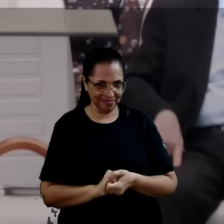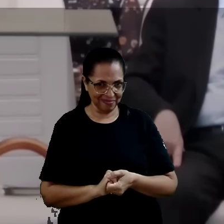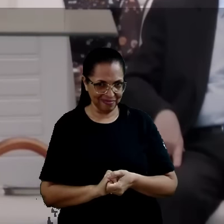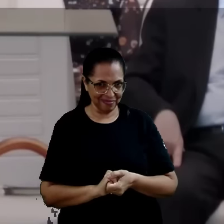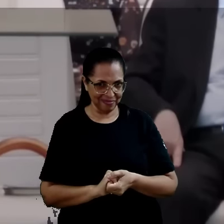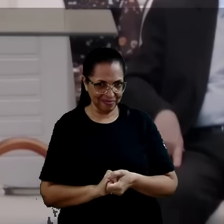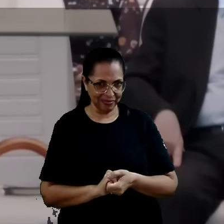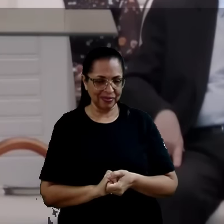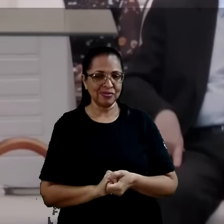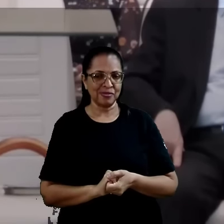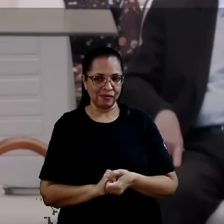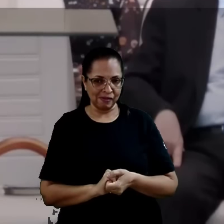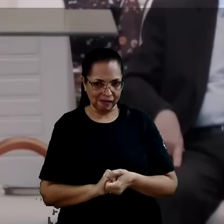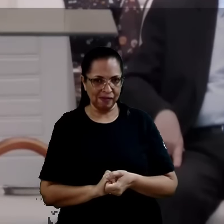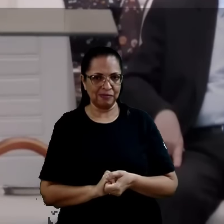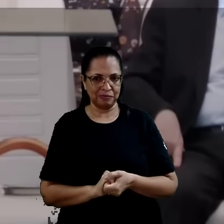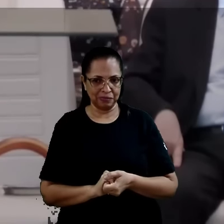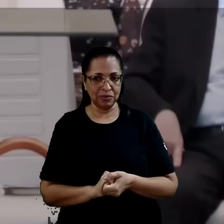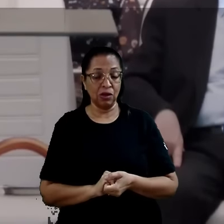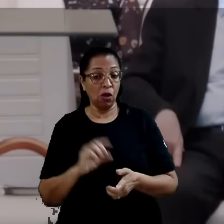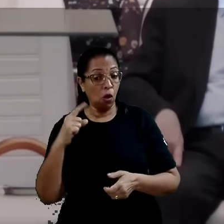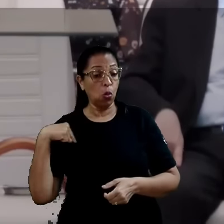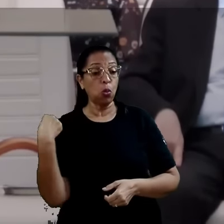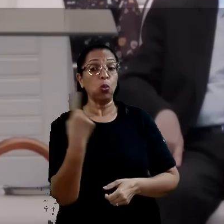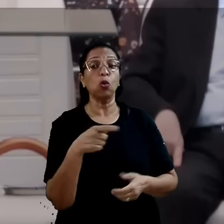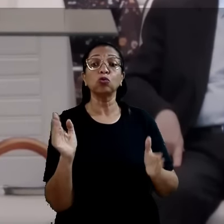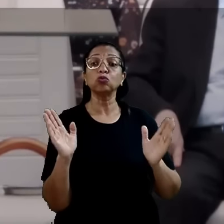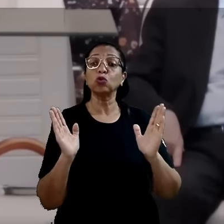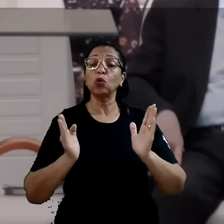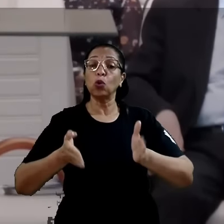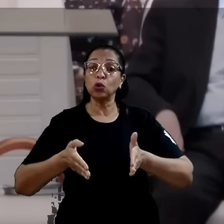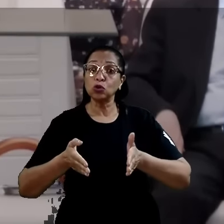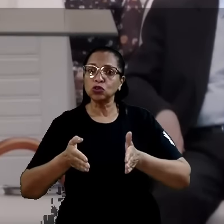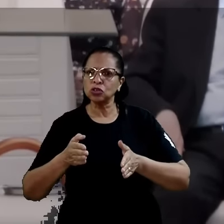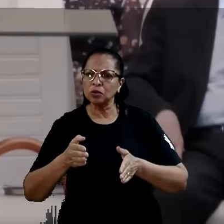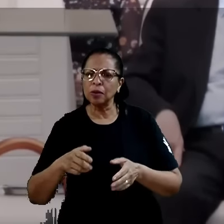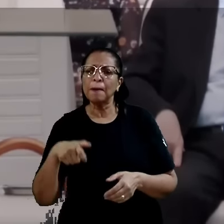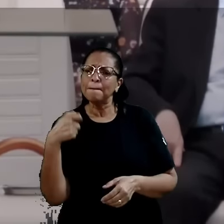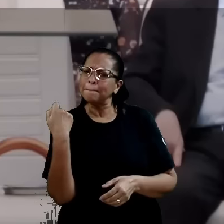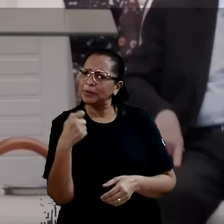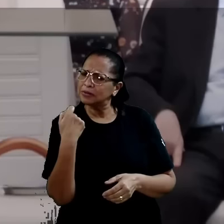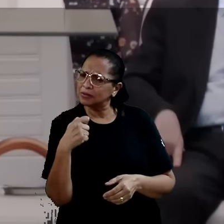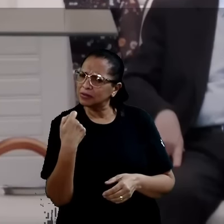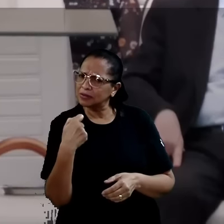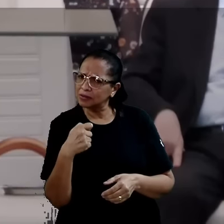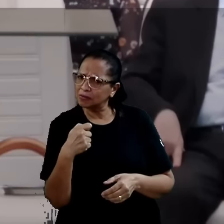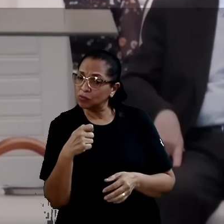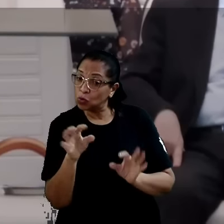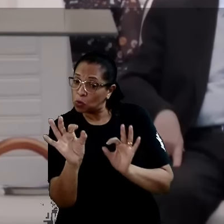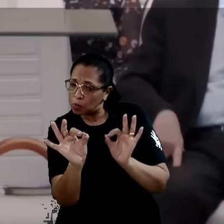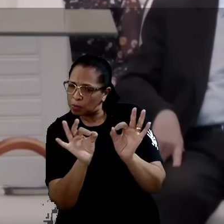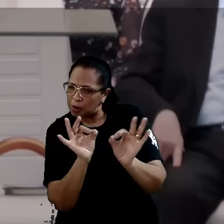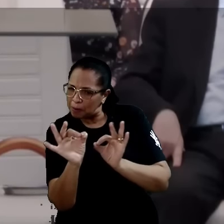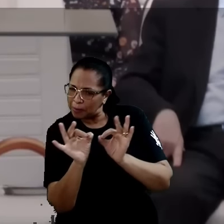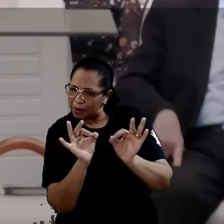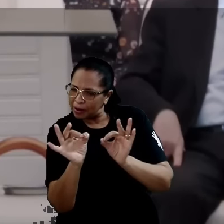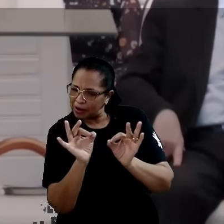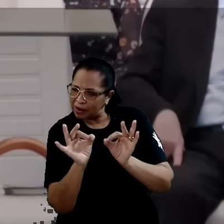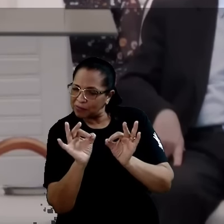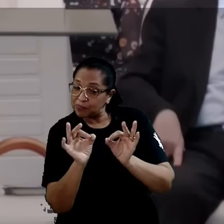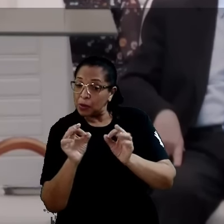calçando pés aqui neste lugar pés estão sendo calçados na preparação